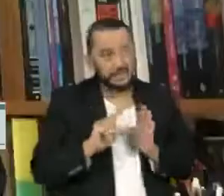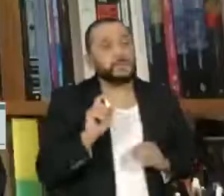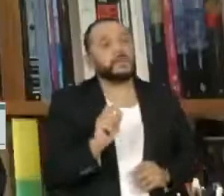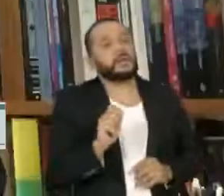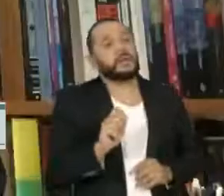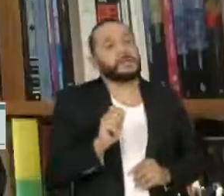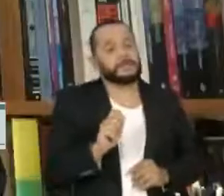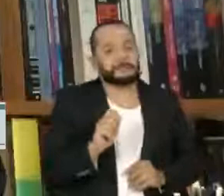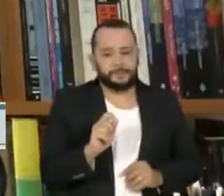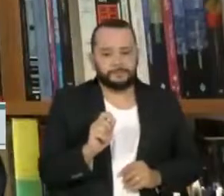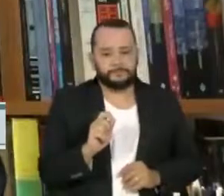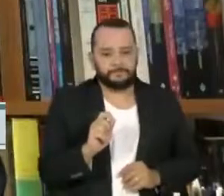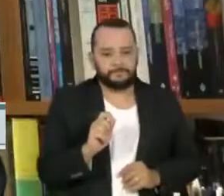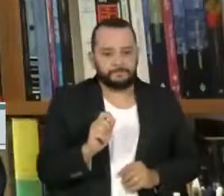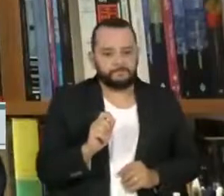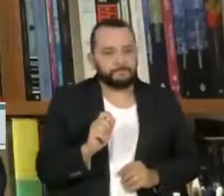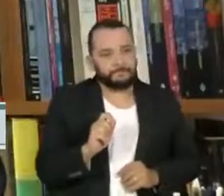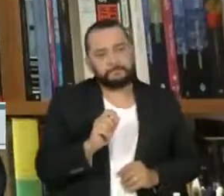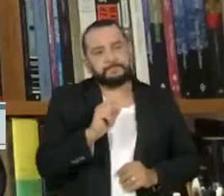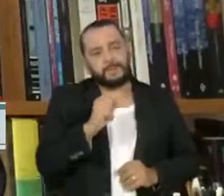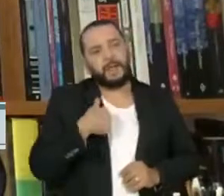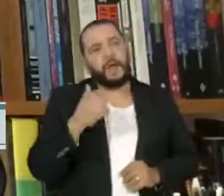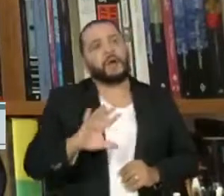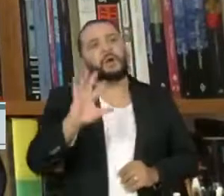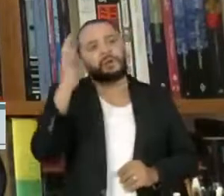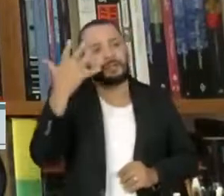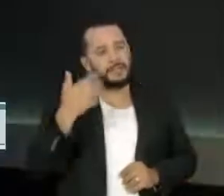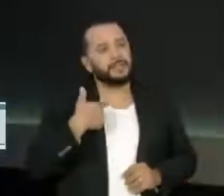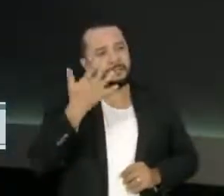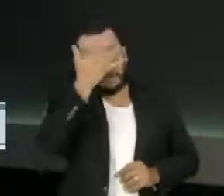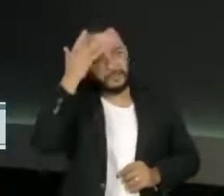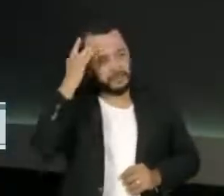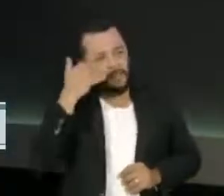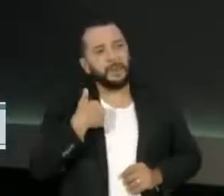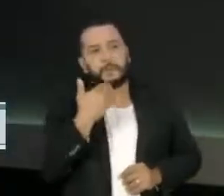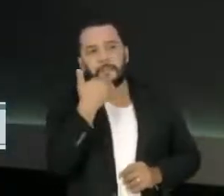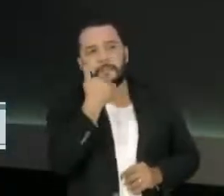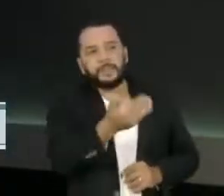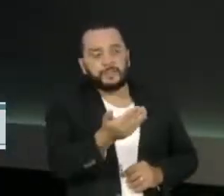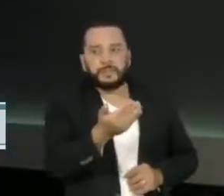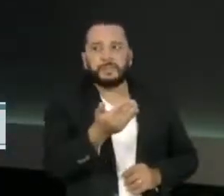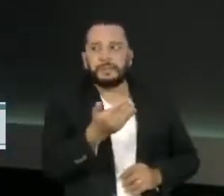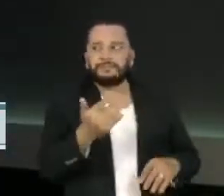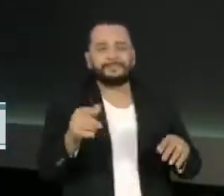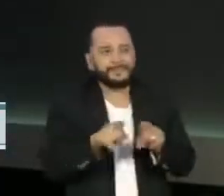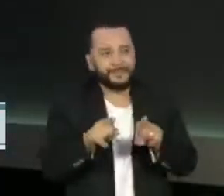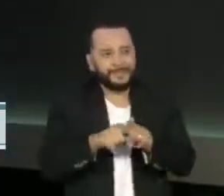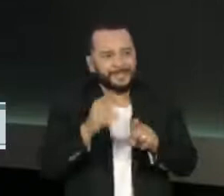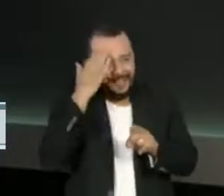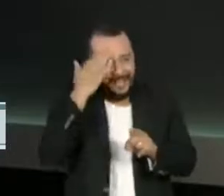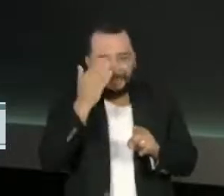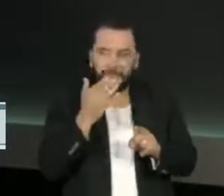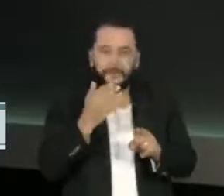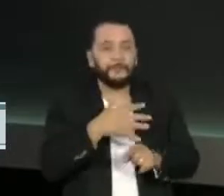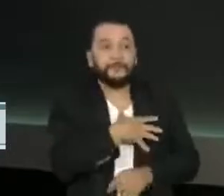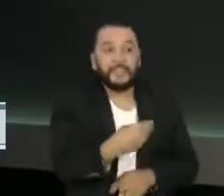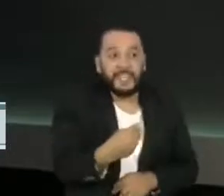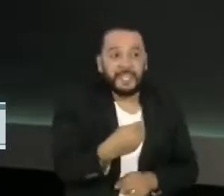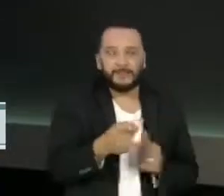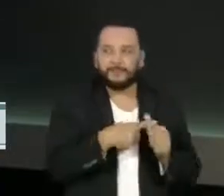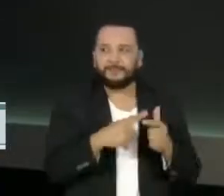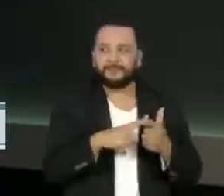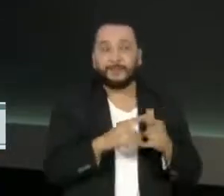como é muito frequente essa solicitação de parentes, netos, filhos, para